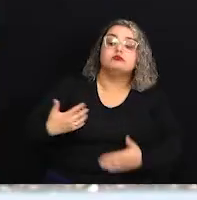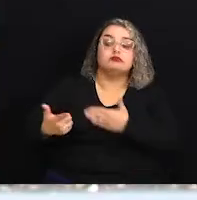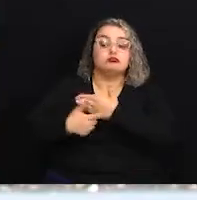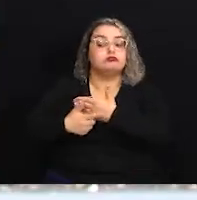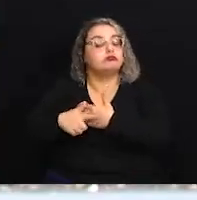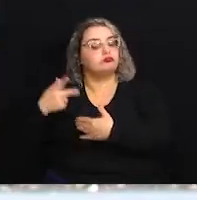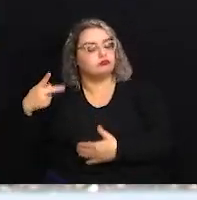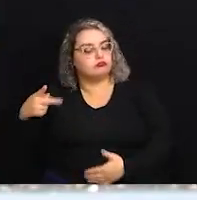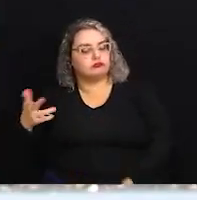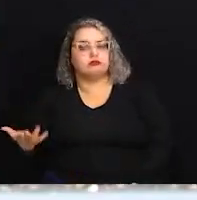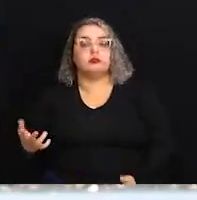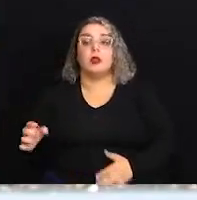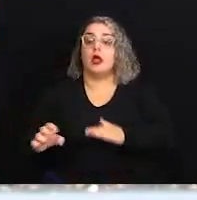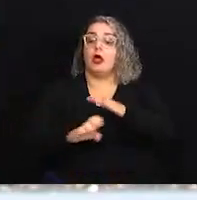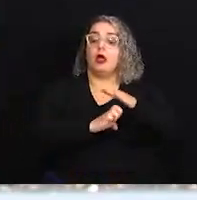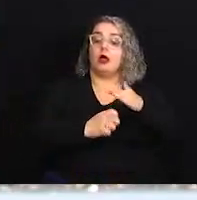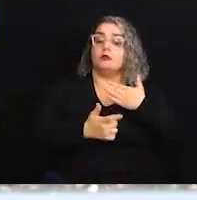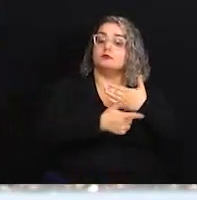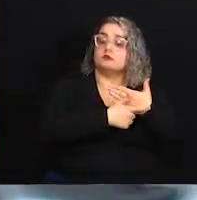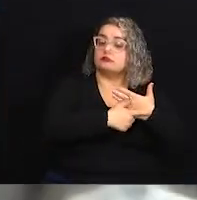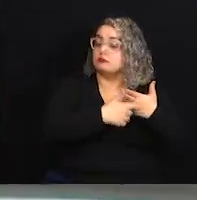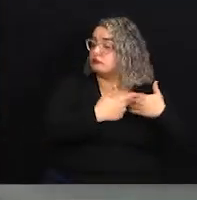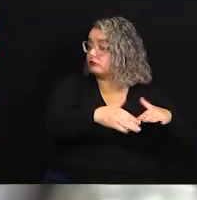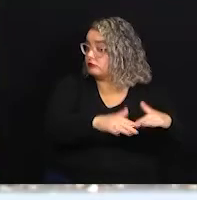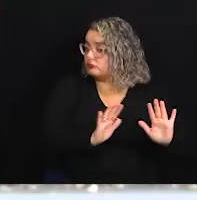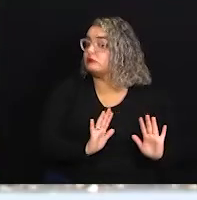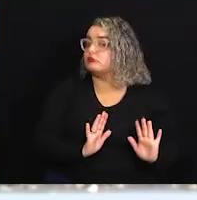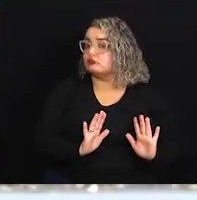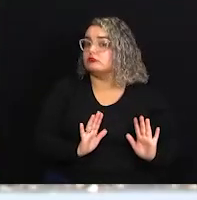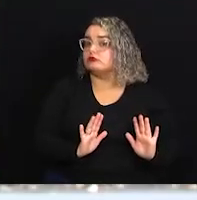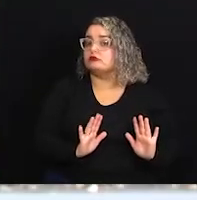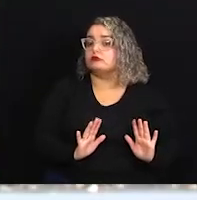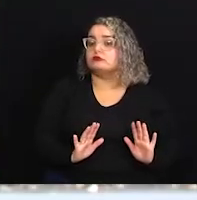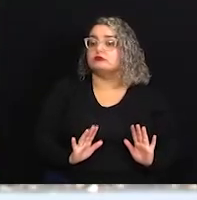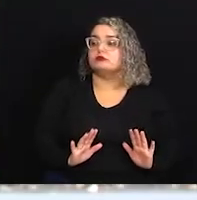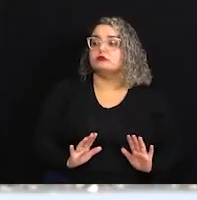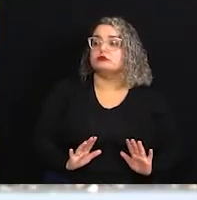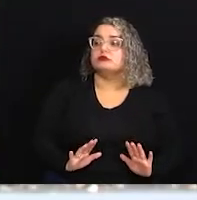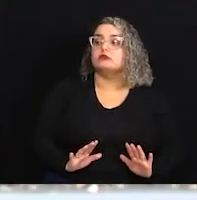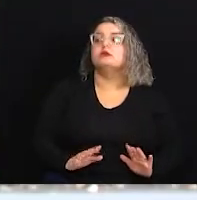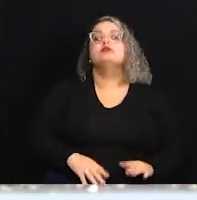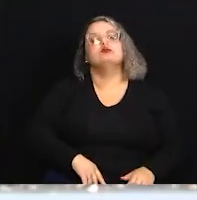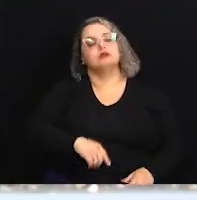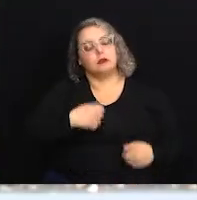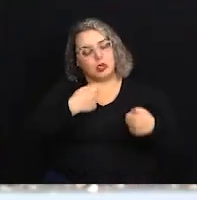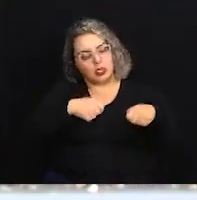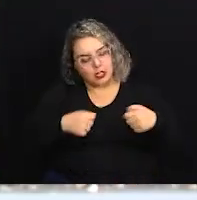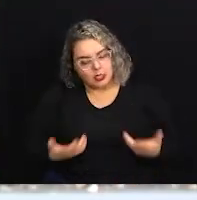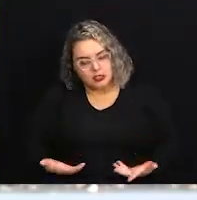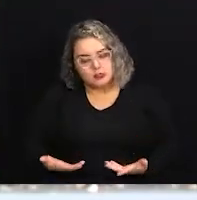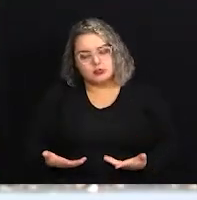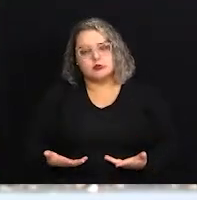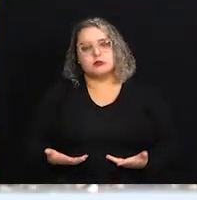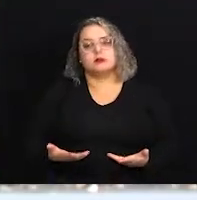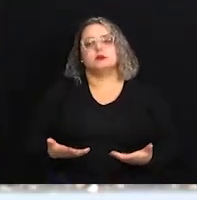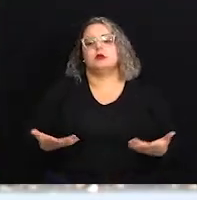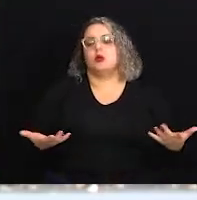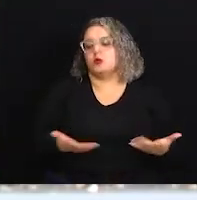público tem um papel dele. As empresas têm também um papel delas. As empresas devem, de alguma